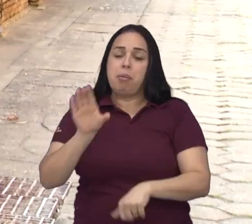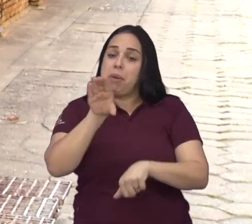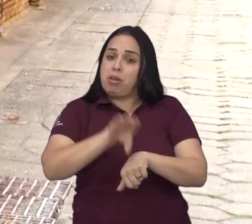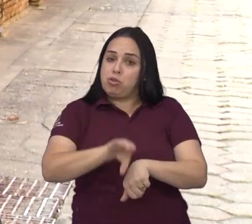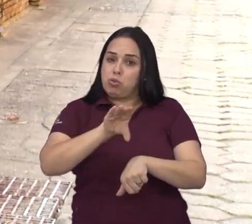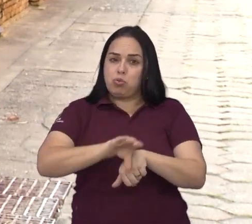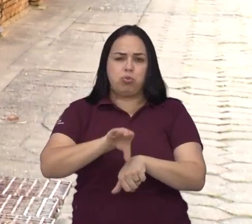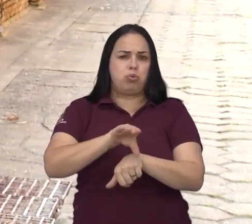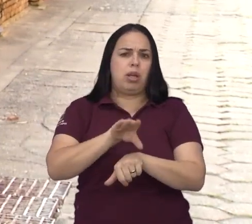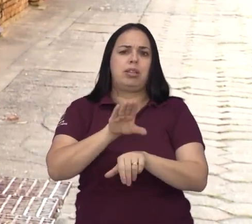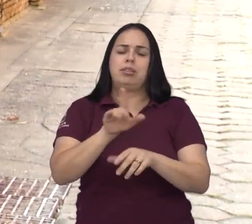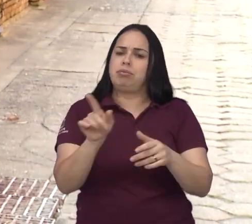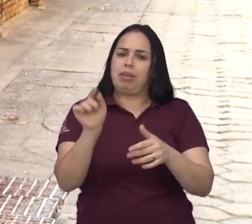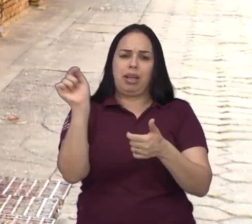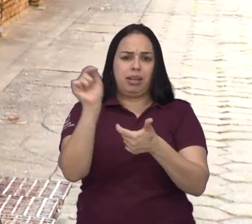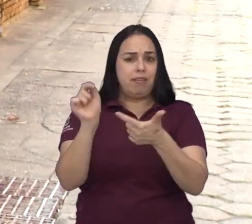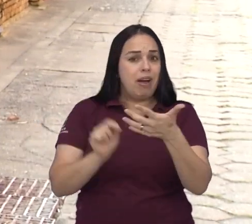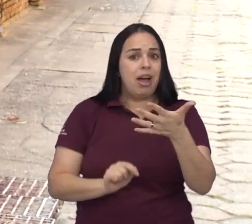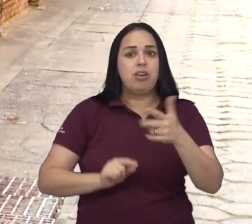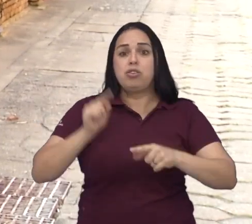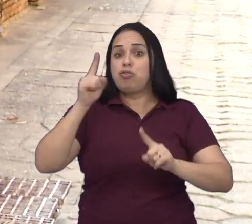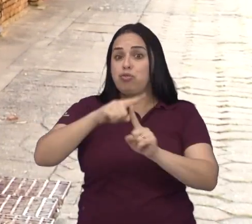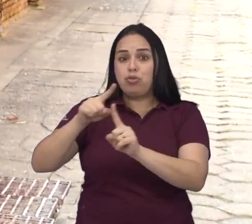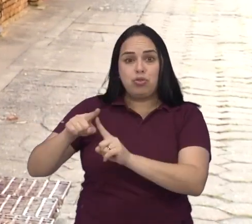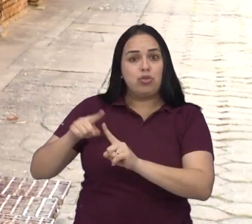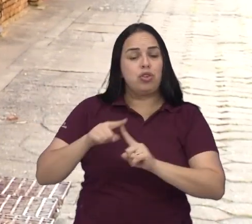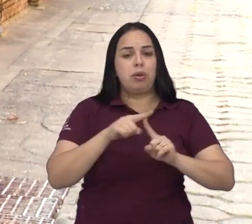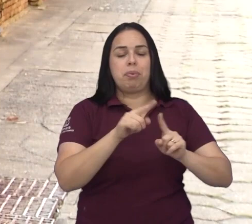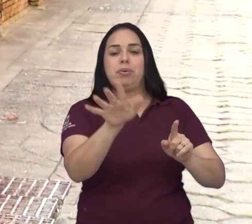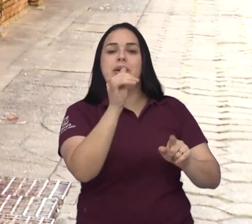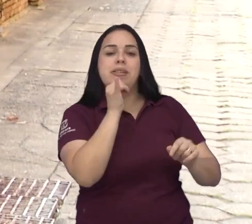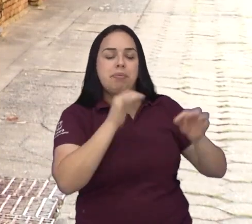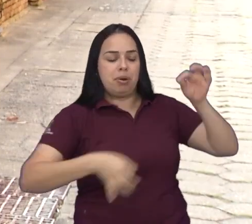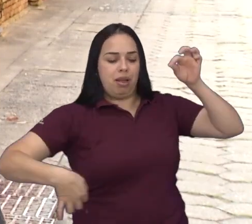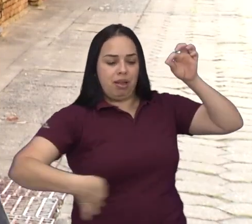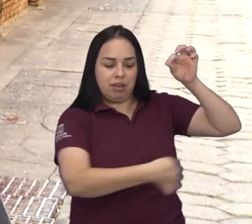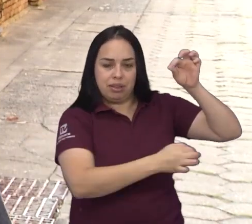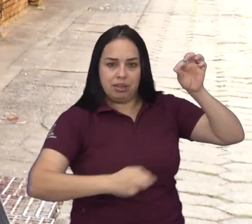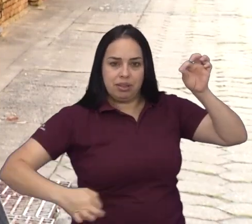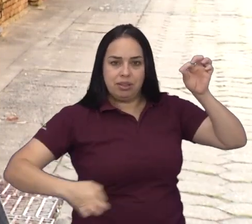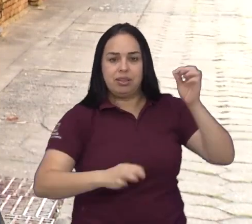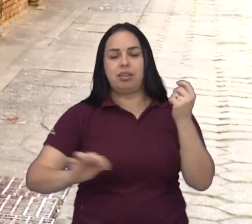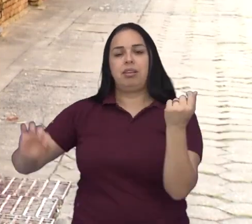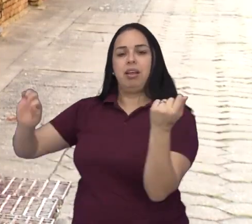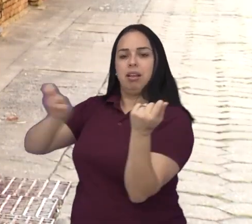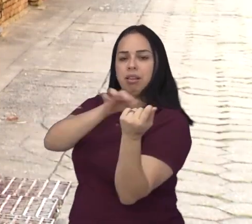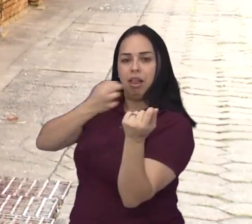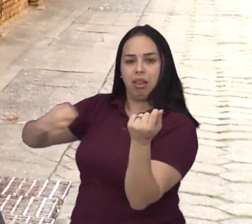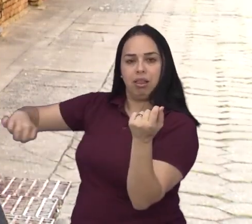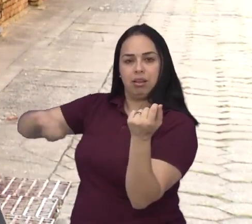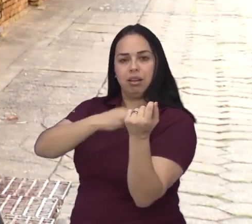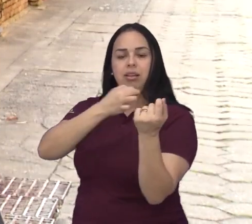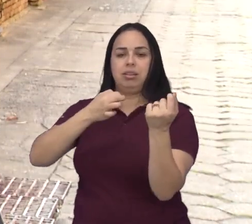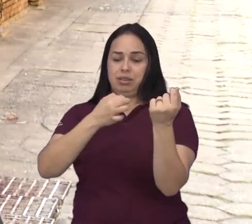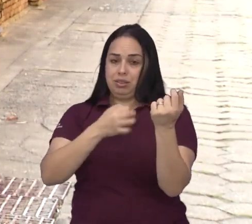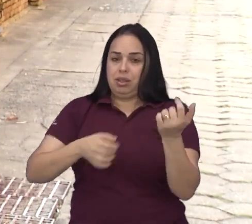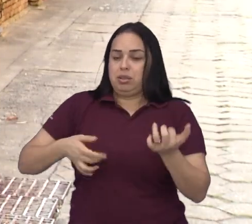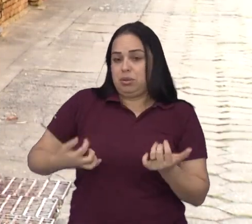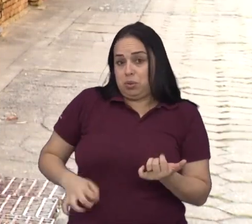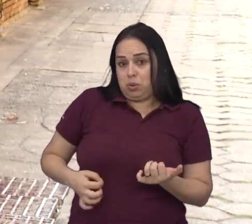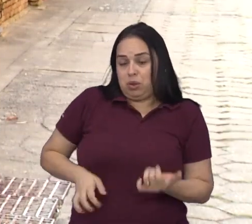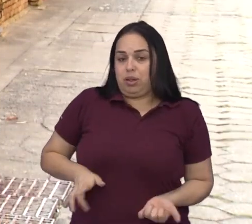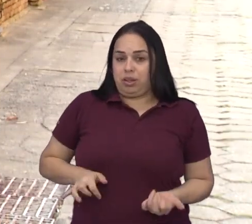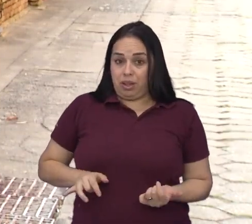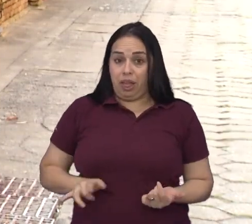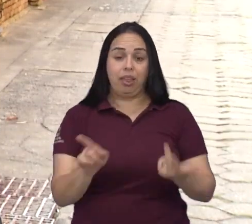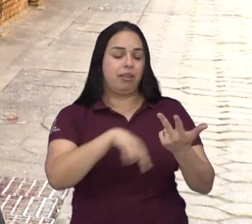Os cursos, temos todas as famílias aqui no Polo Regional, então temos a família das cordas friccionadas, que seria violino, violoncelo, viola,